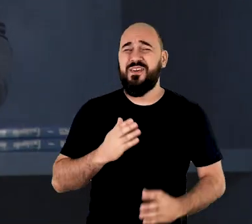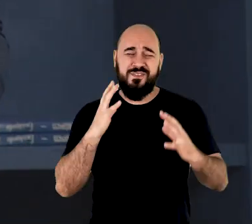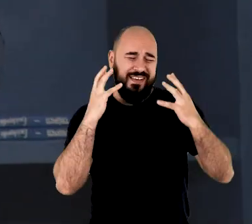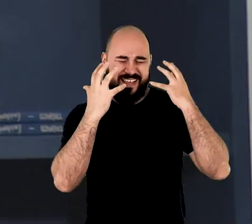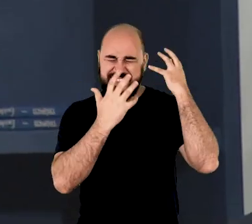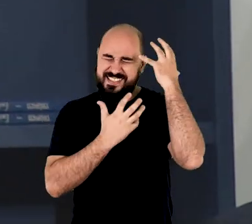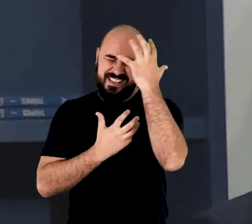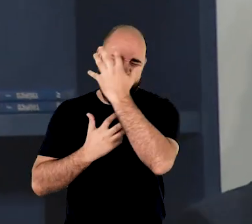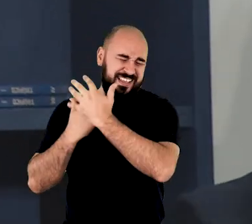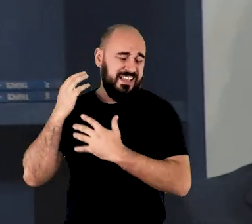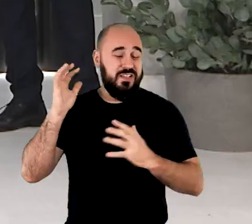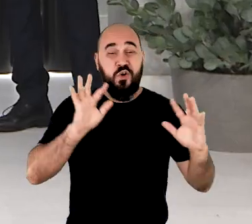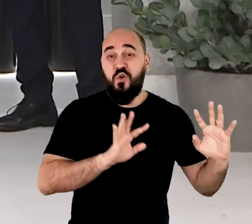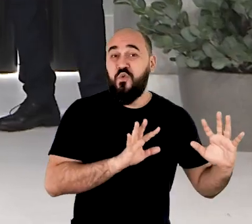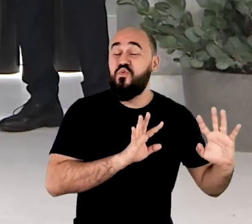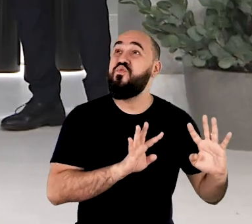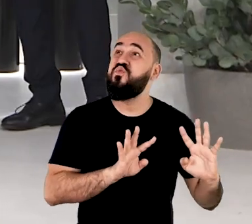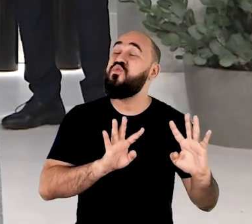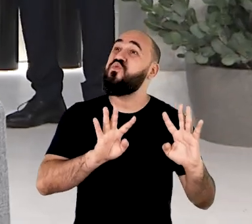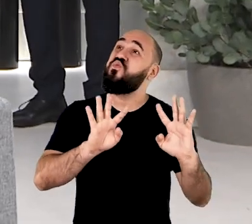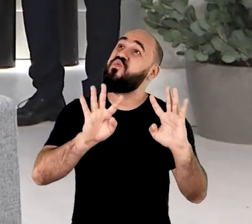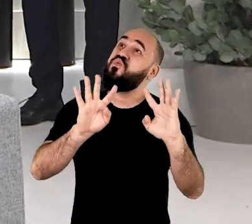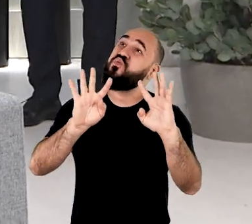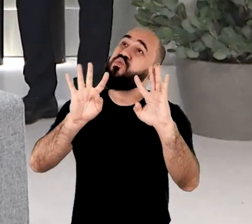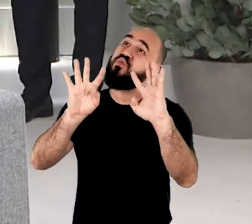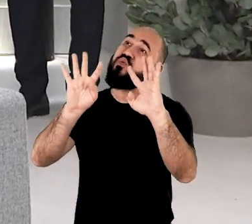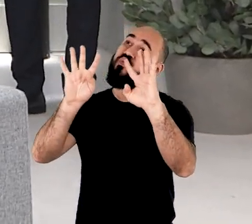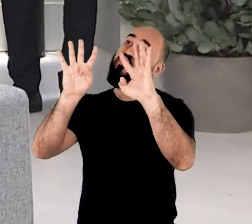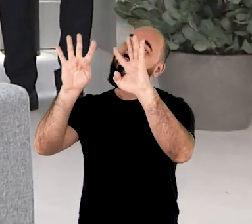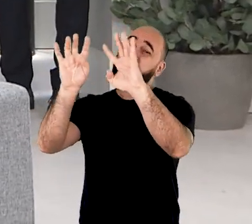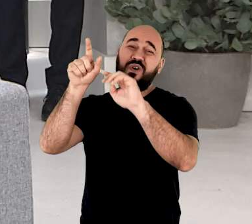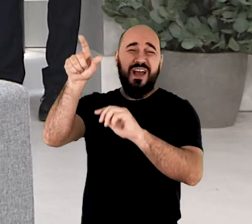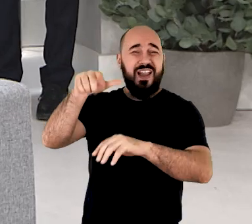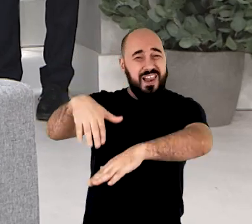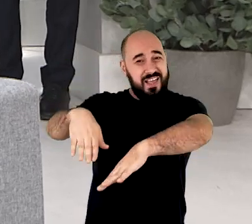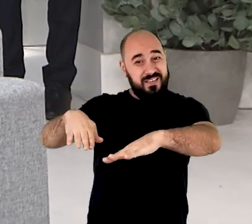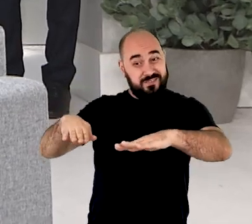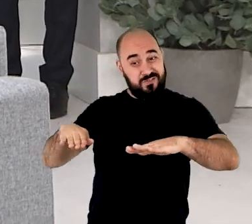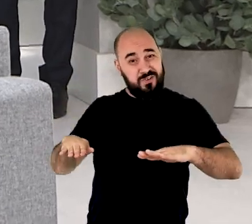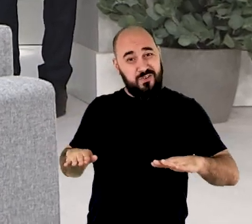ao trono do grande